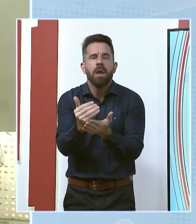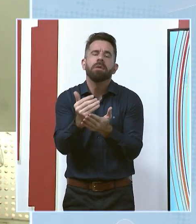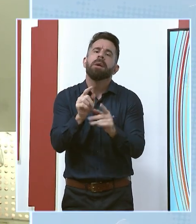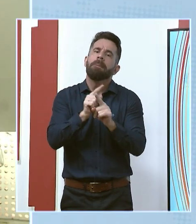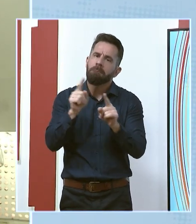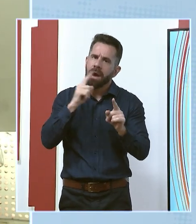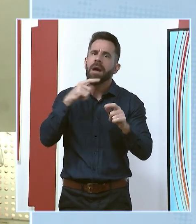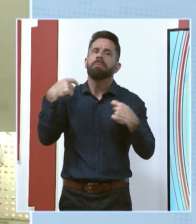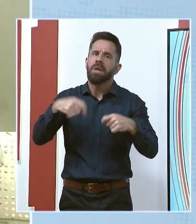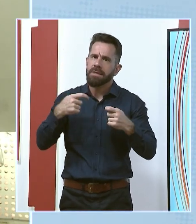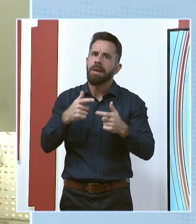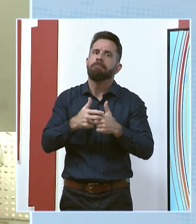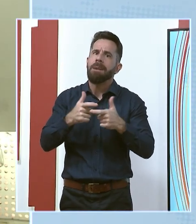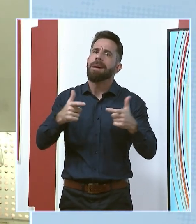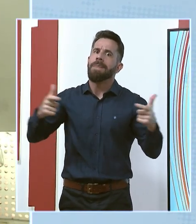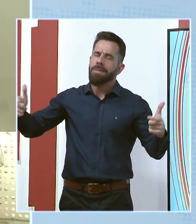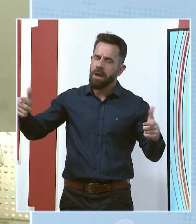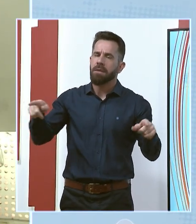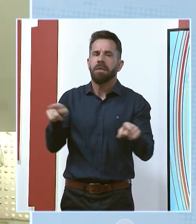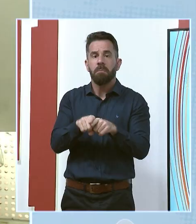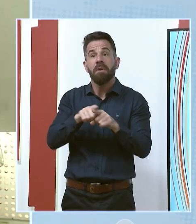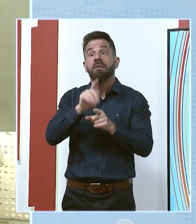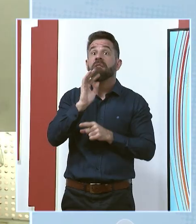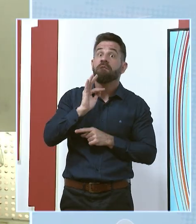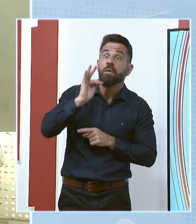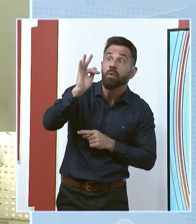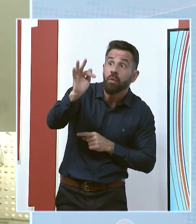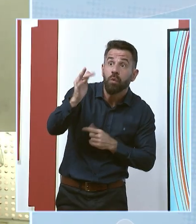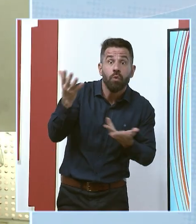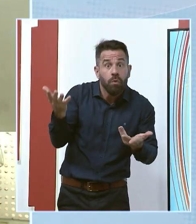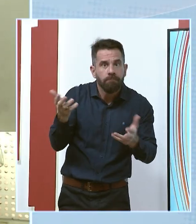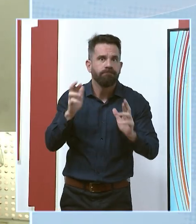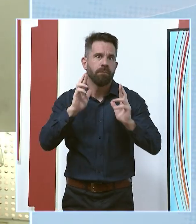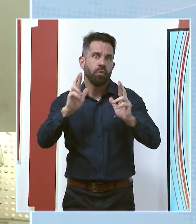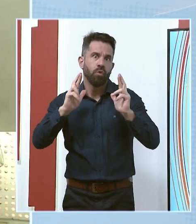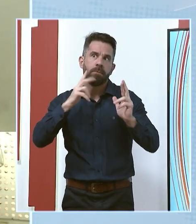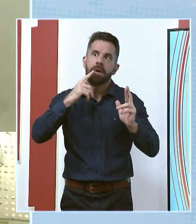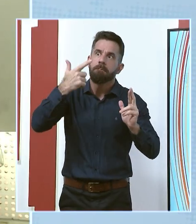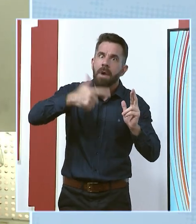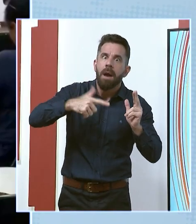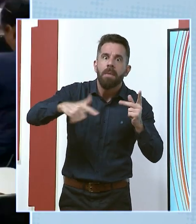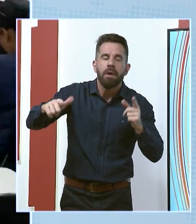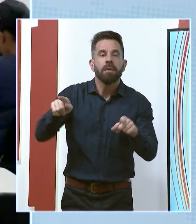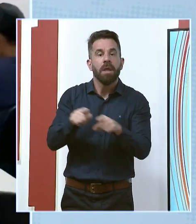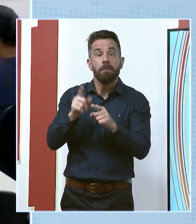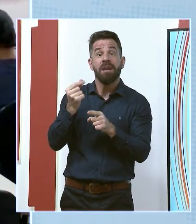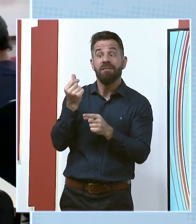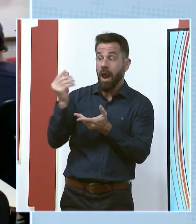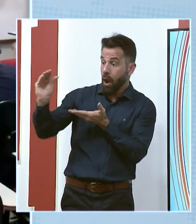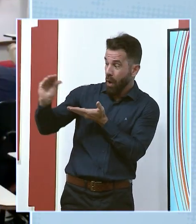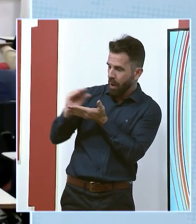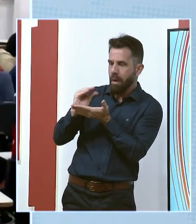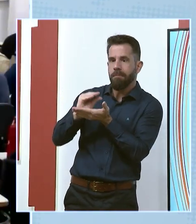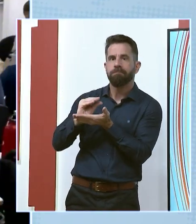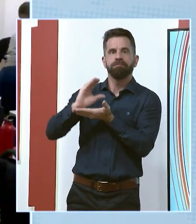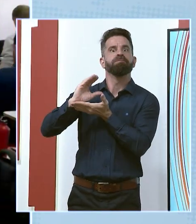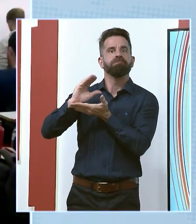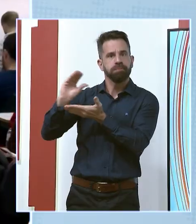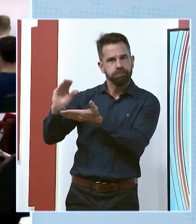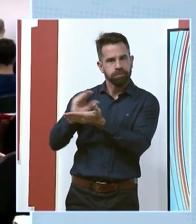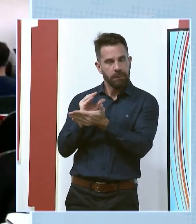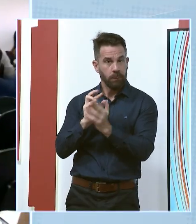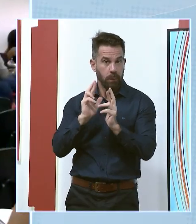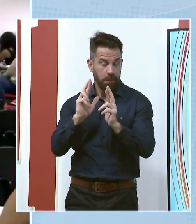vez mais, e no futuro, espero que próximo, aumente o valor. O Ministério da Educação informou que,